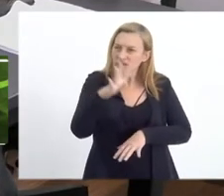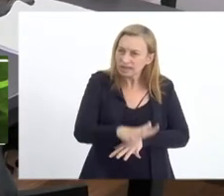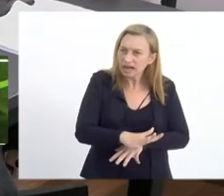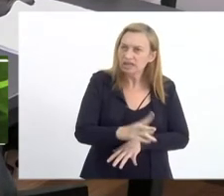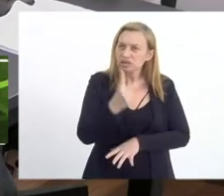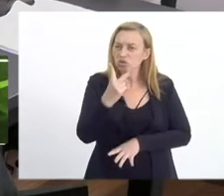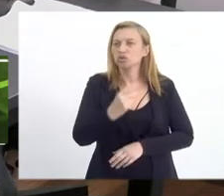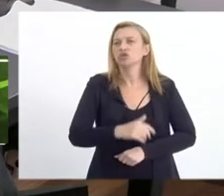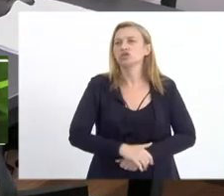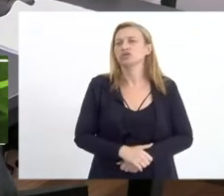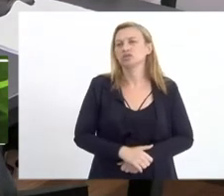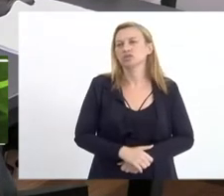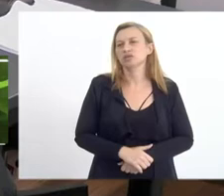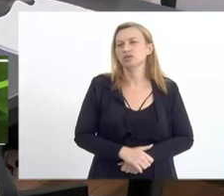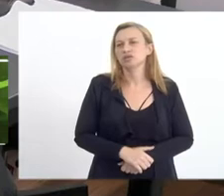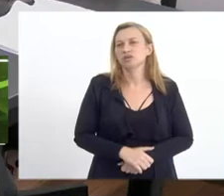tá?